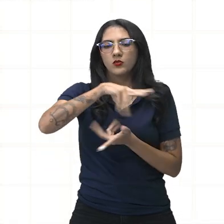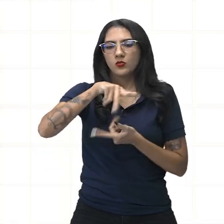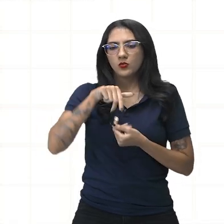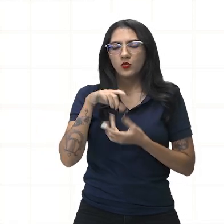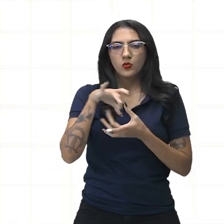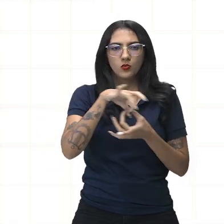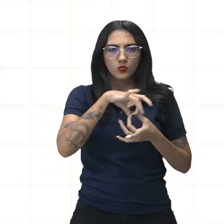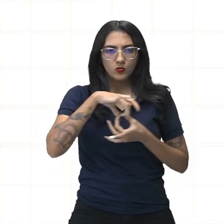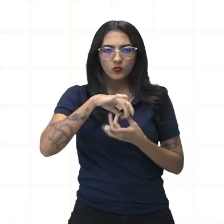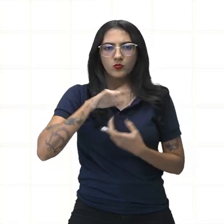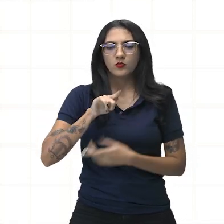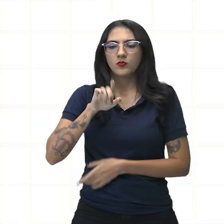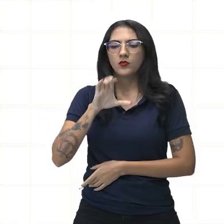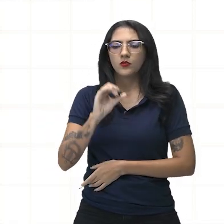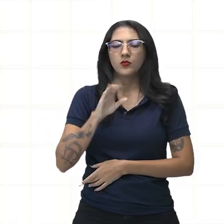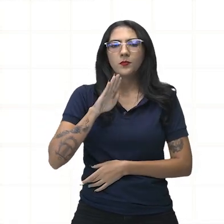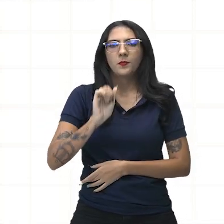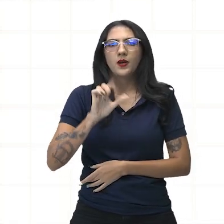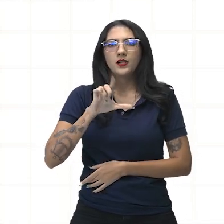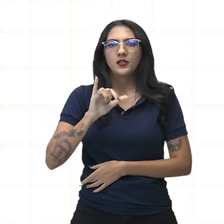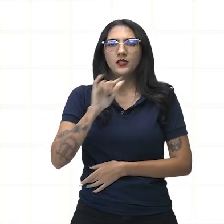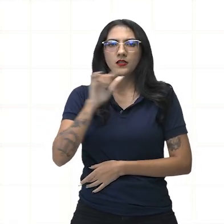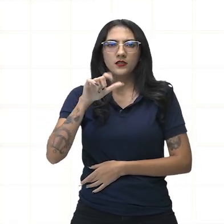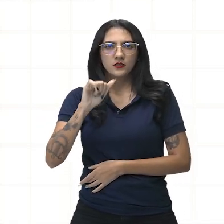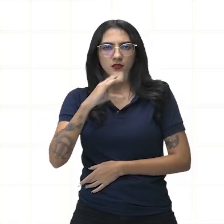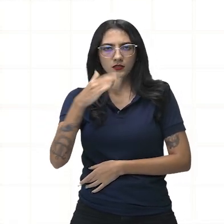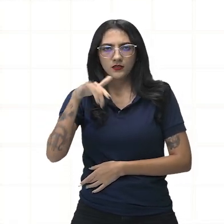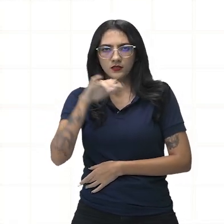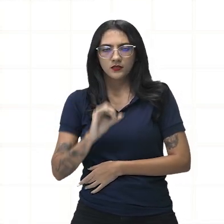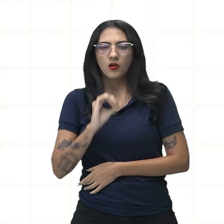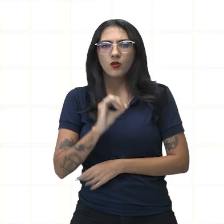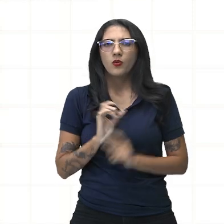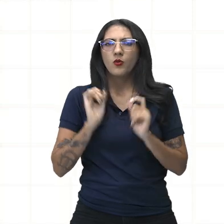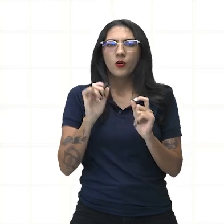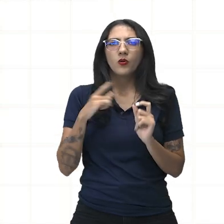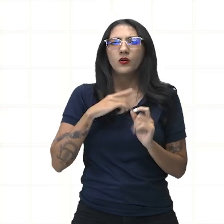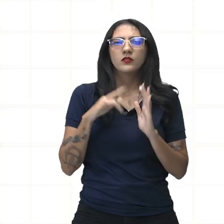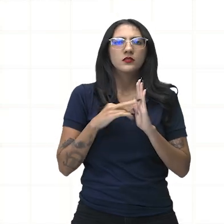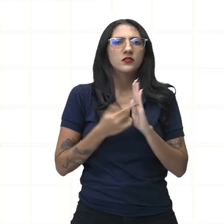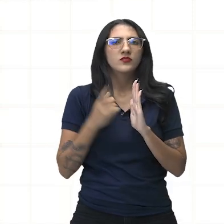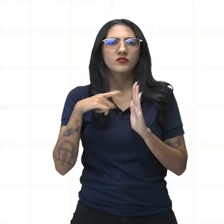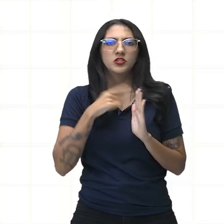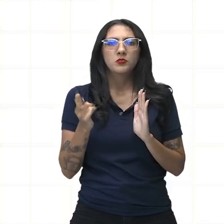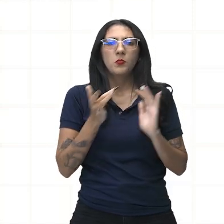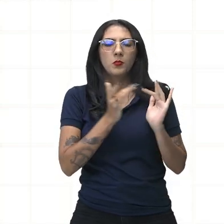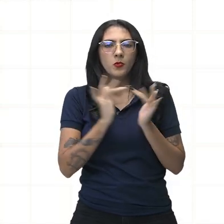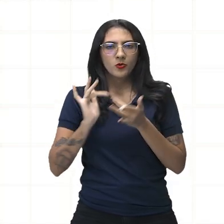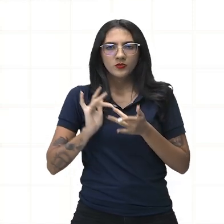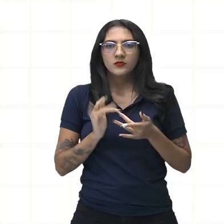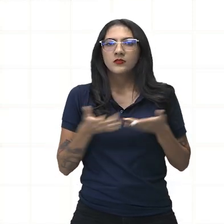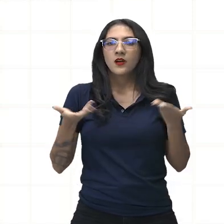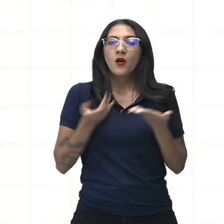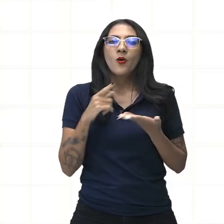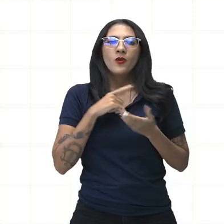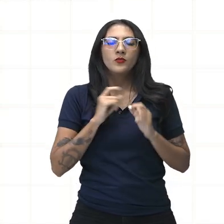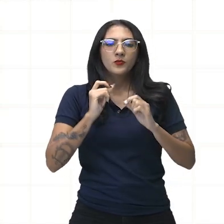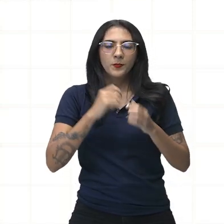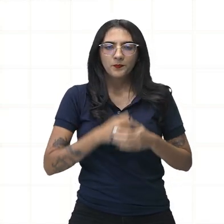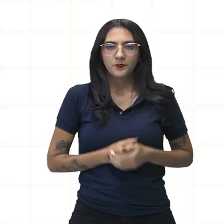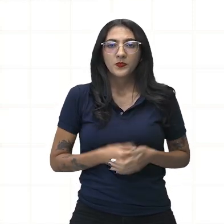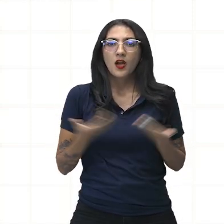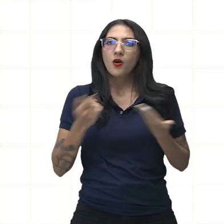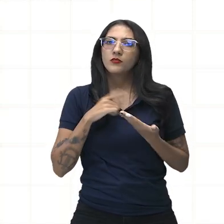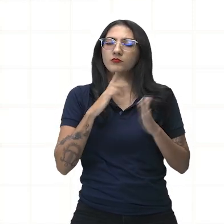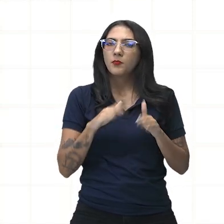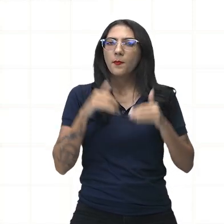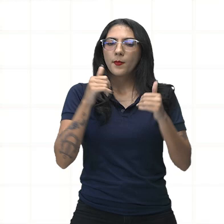globalização. E o que é essa globalização, professor? A globalização é esse momento de maior